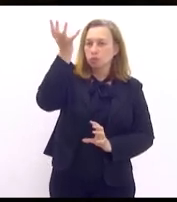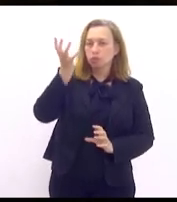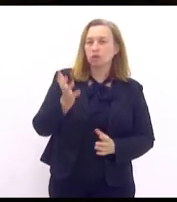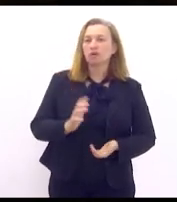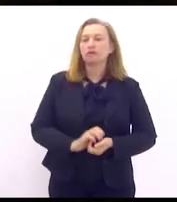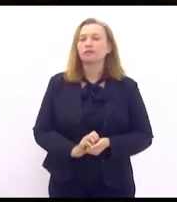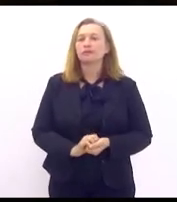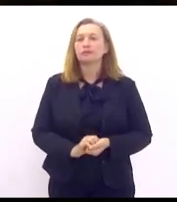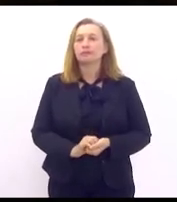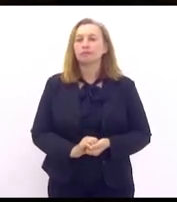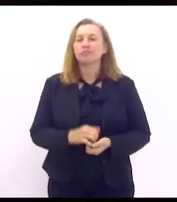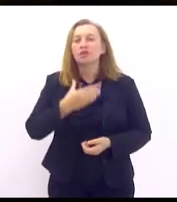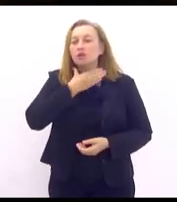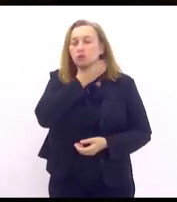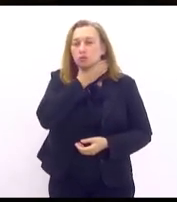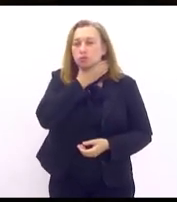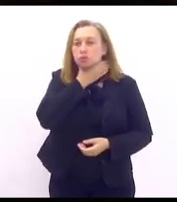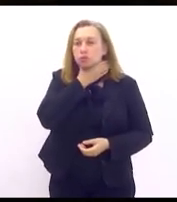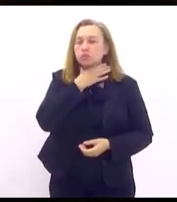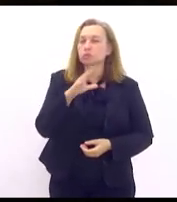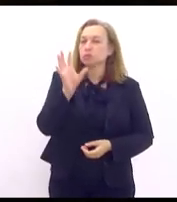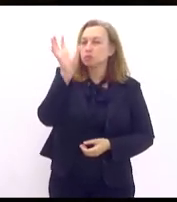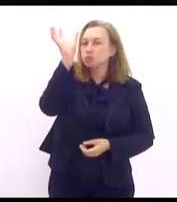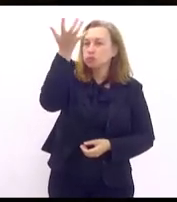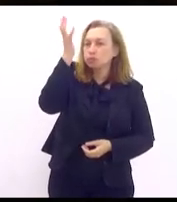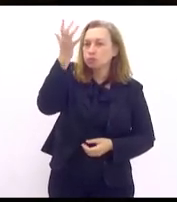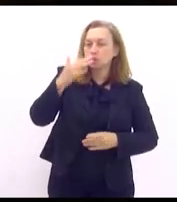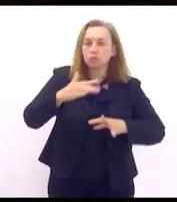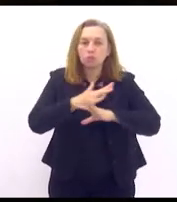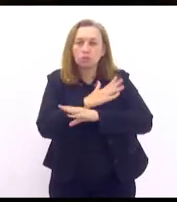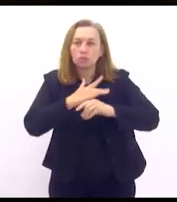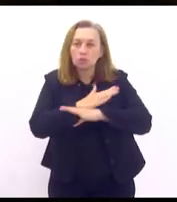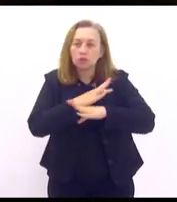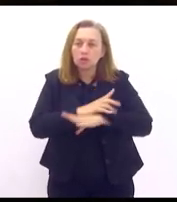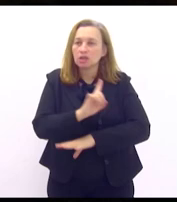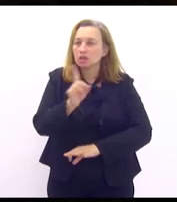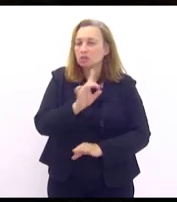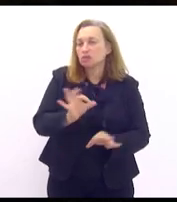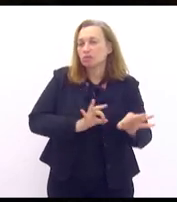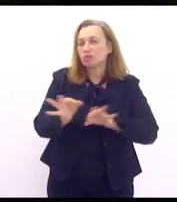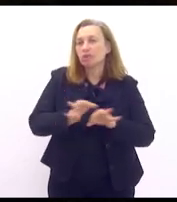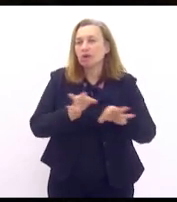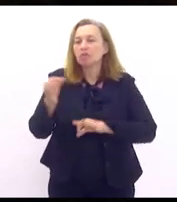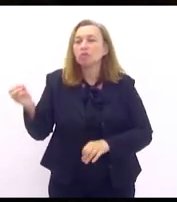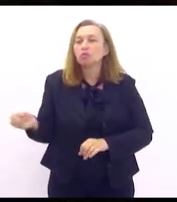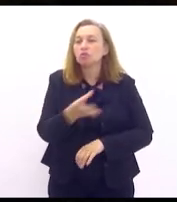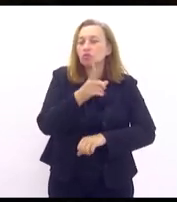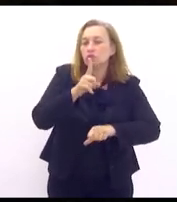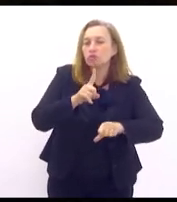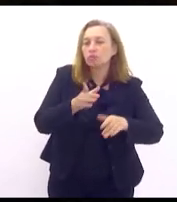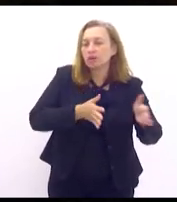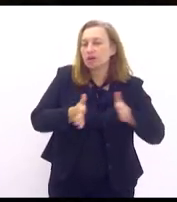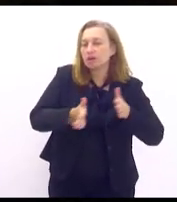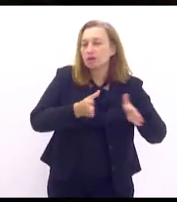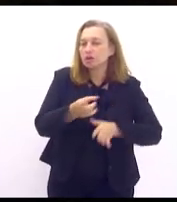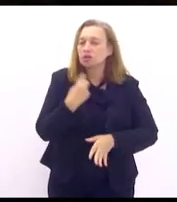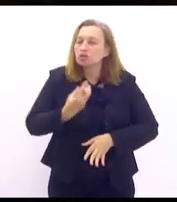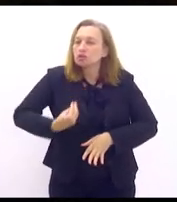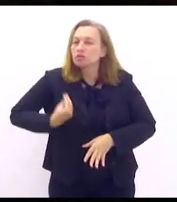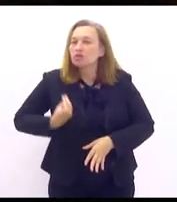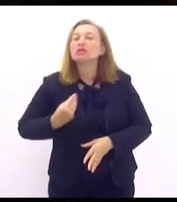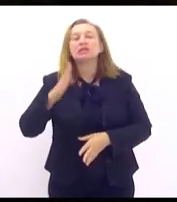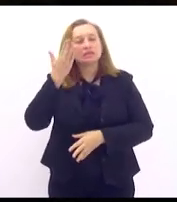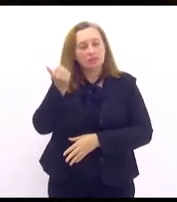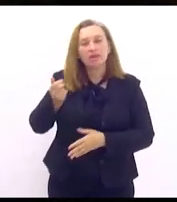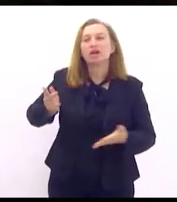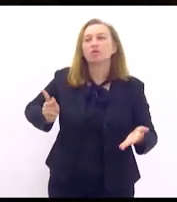crise climática encontrou a crise urbana, cidades que não estão preparadas para o novo momento que a gente vive, um momento que a gente já sabia que ia